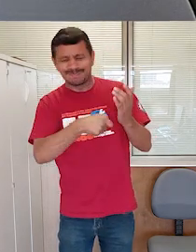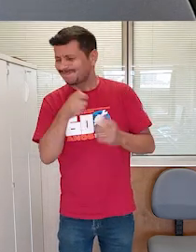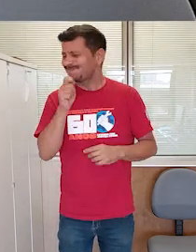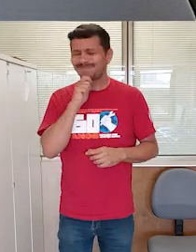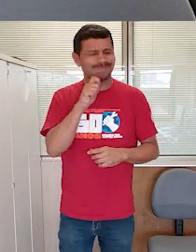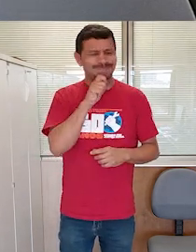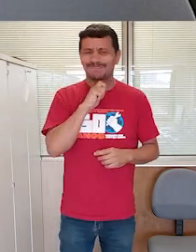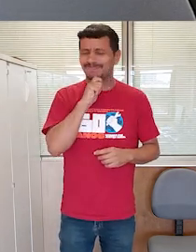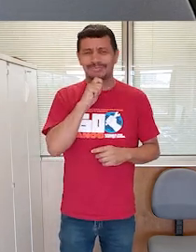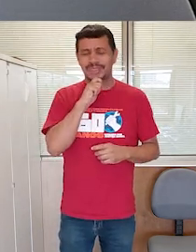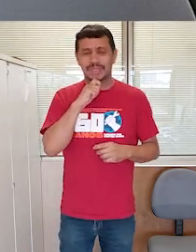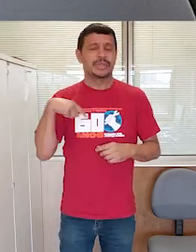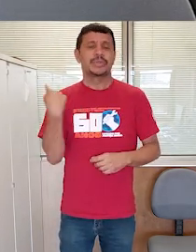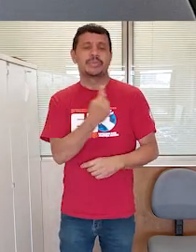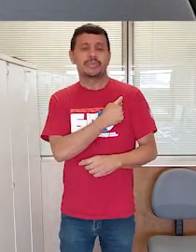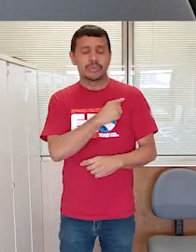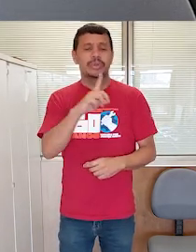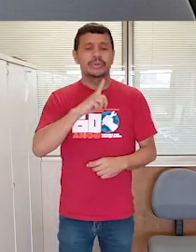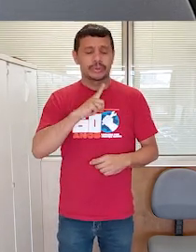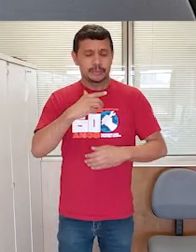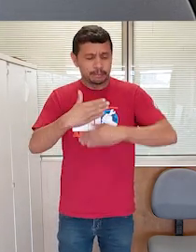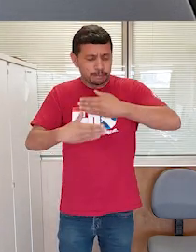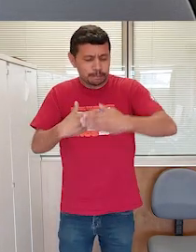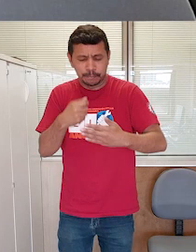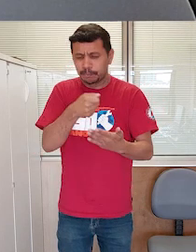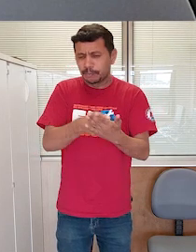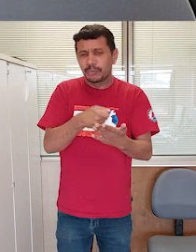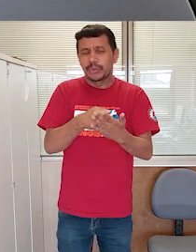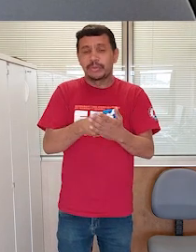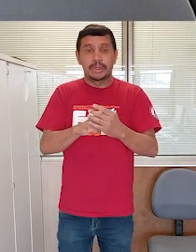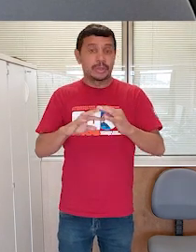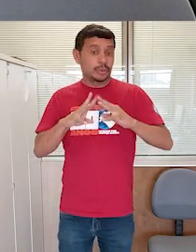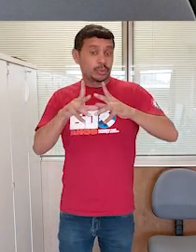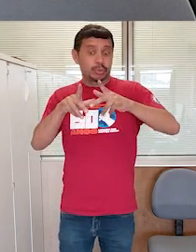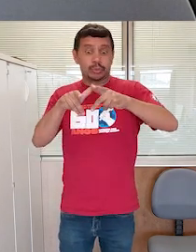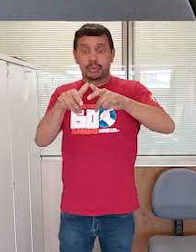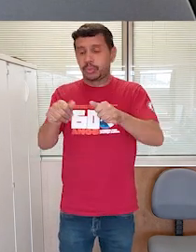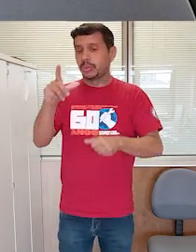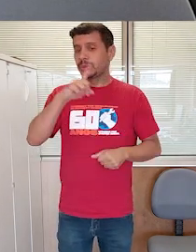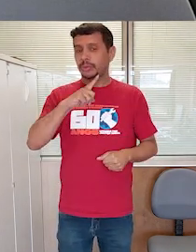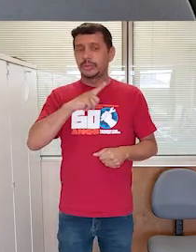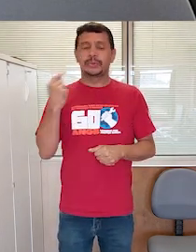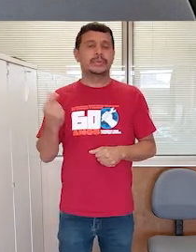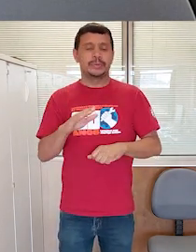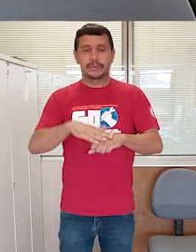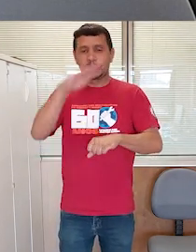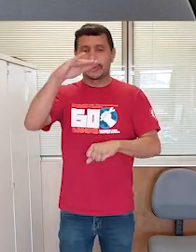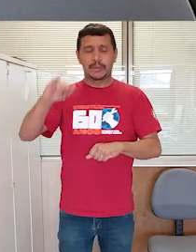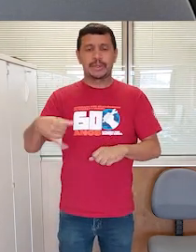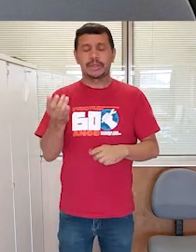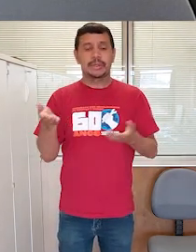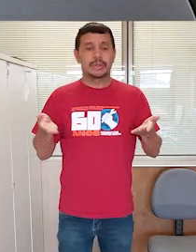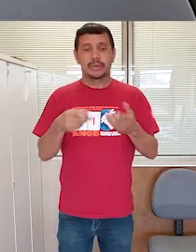gente continua em campanha até que toda a categoria tenha o reajuste. Por enquanto, esses dois grupos já